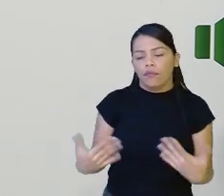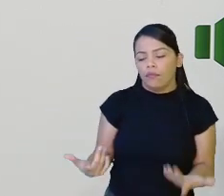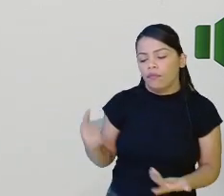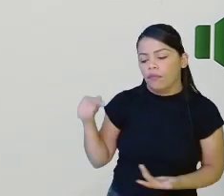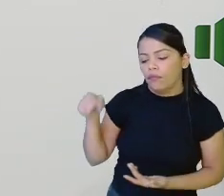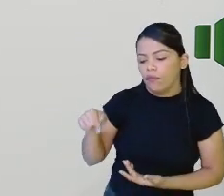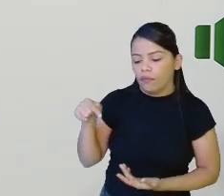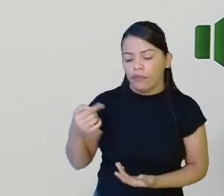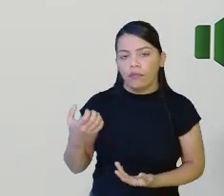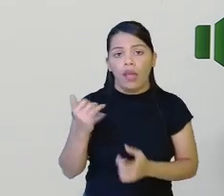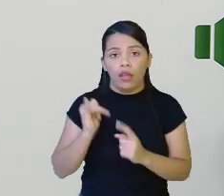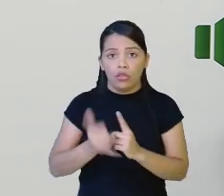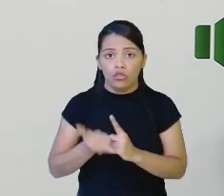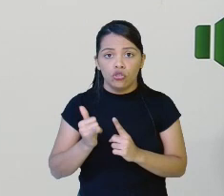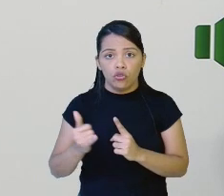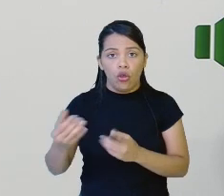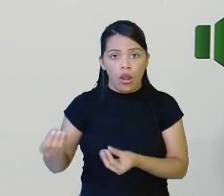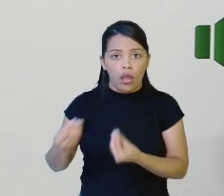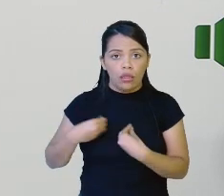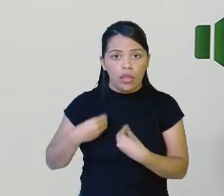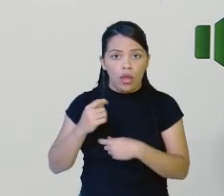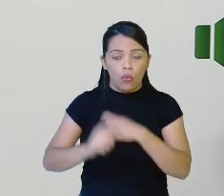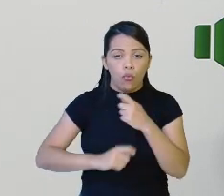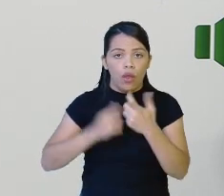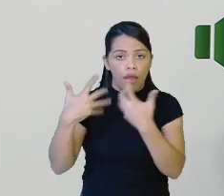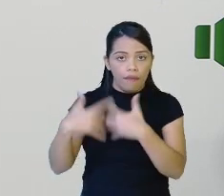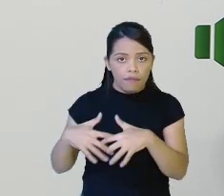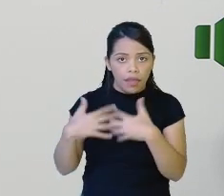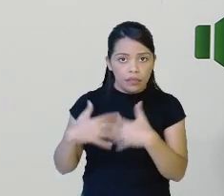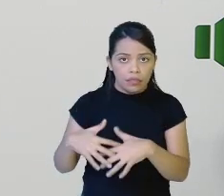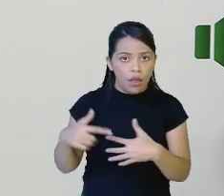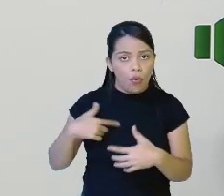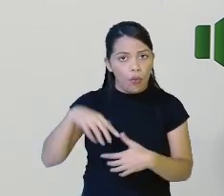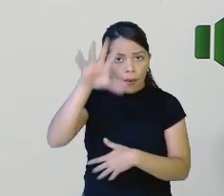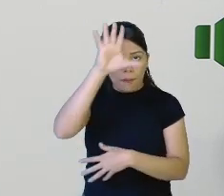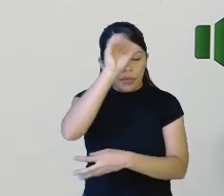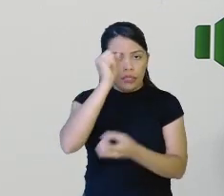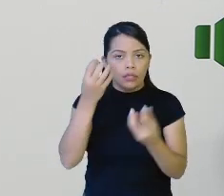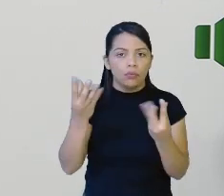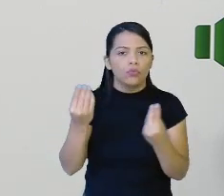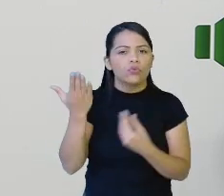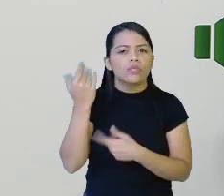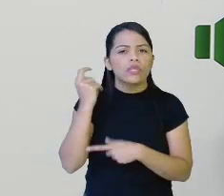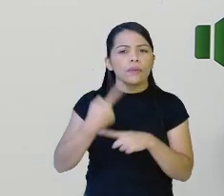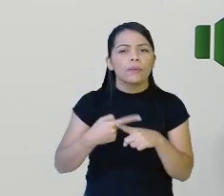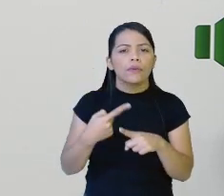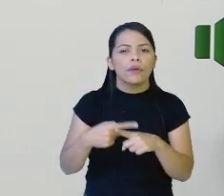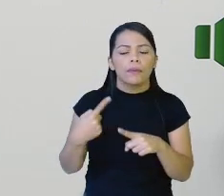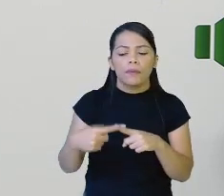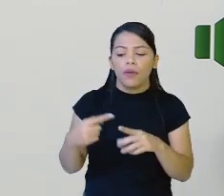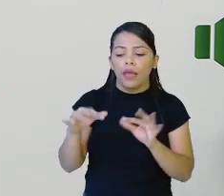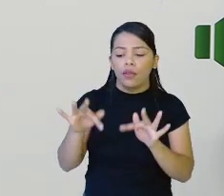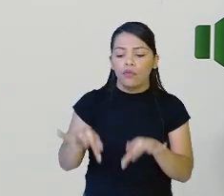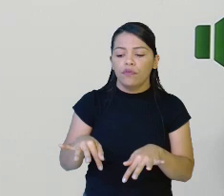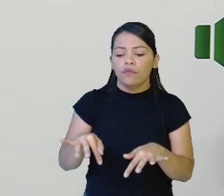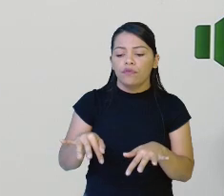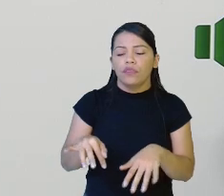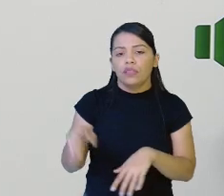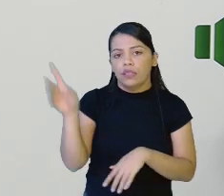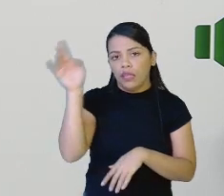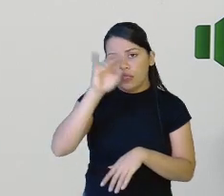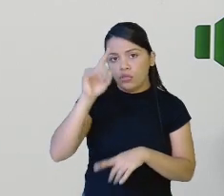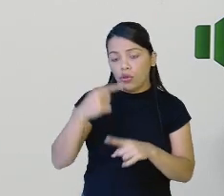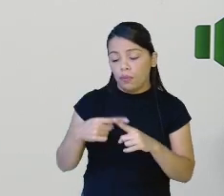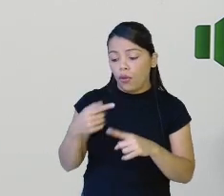lição, alguma reflexão? Eu aprendi bastante com ela. Sabe por quê? No final da história, aquele menino ali, quando viu o